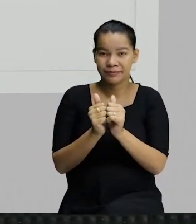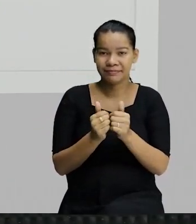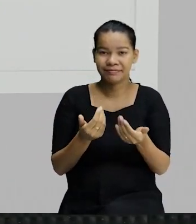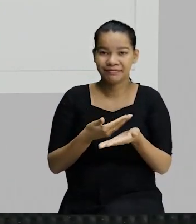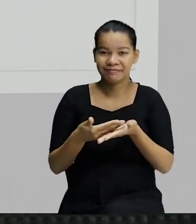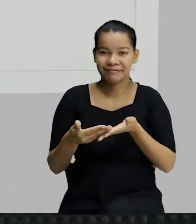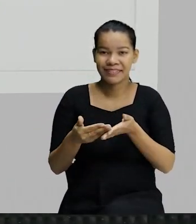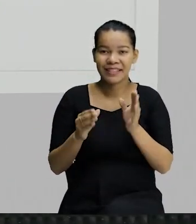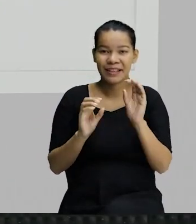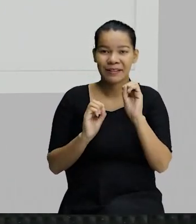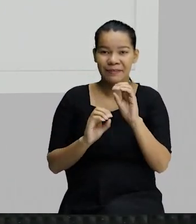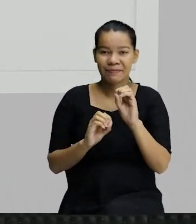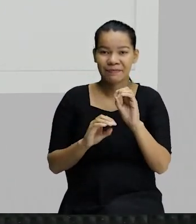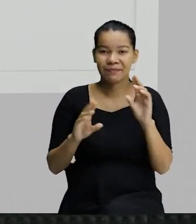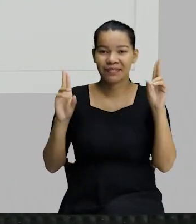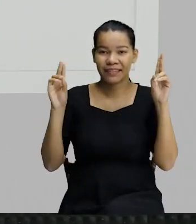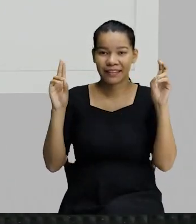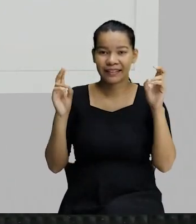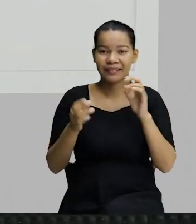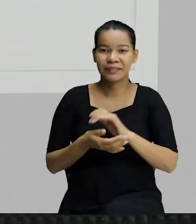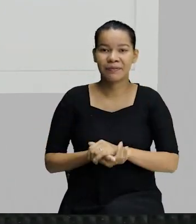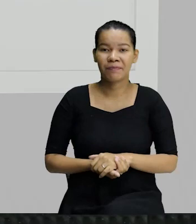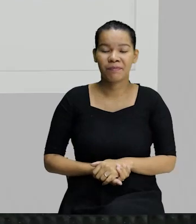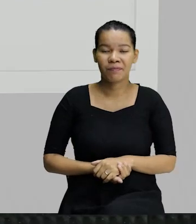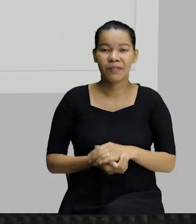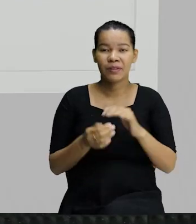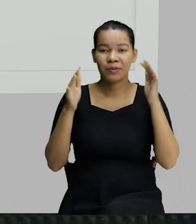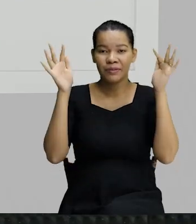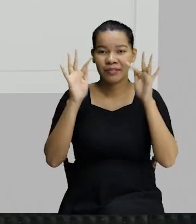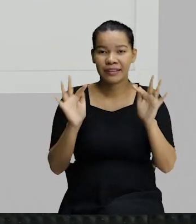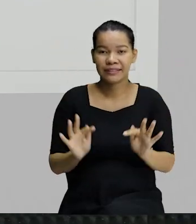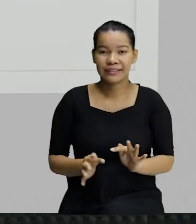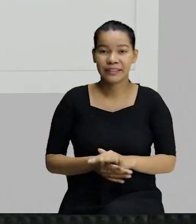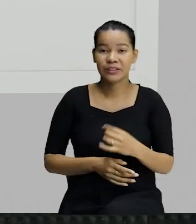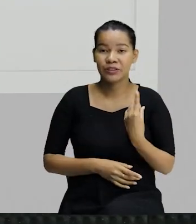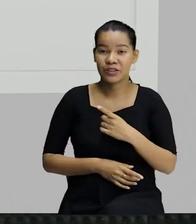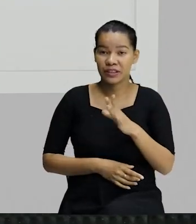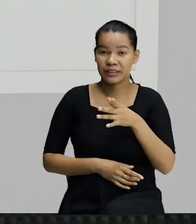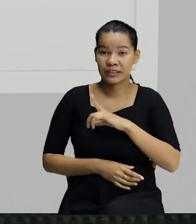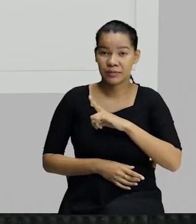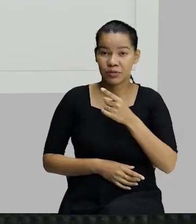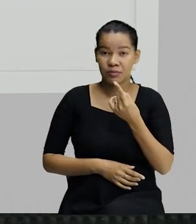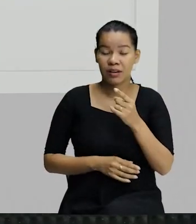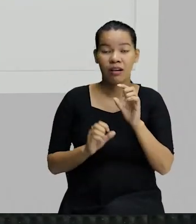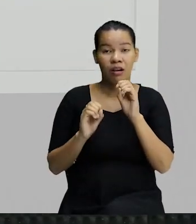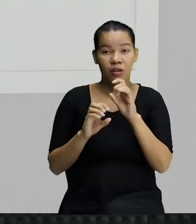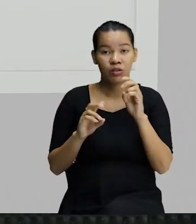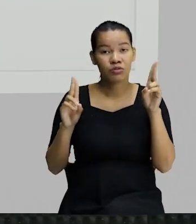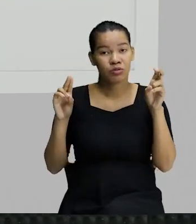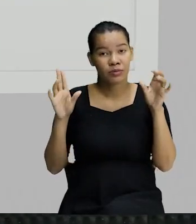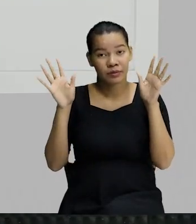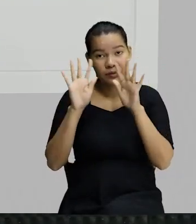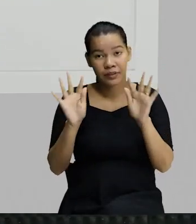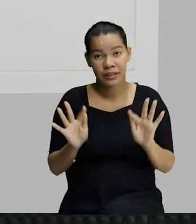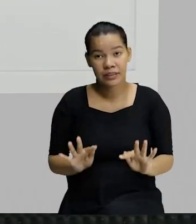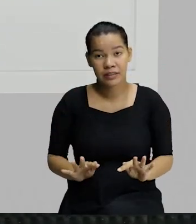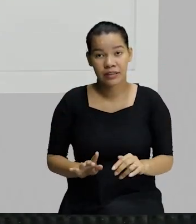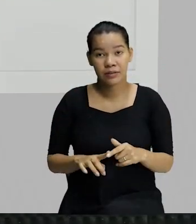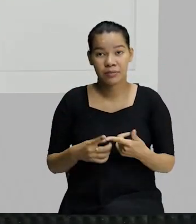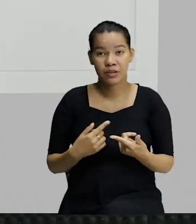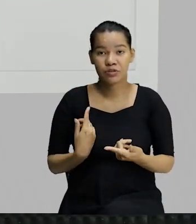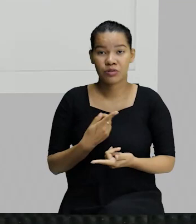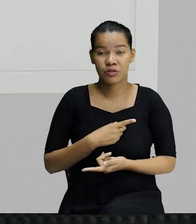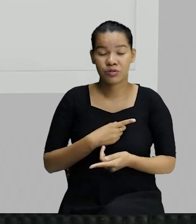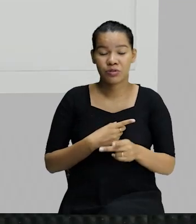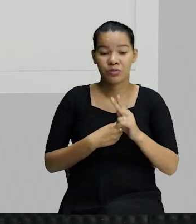este tema sobre a felicidade. Nós já temos uma aula aqui sobre a felicidade, mas nós pegamos ali